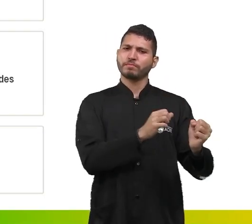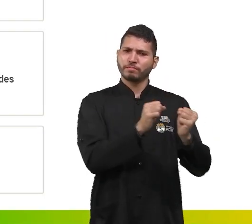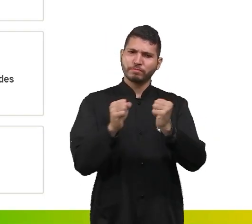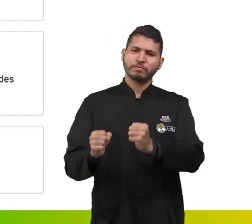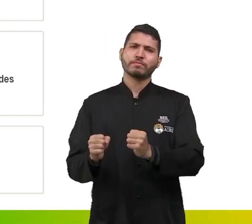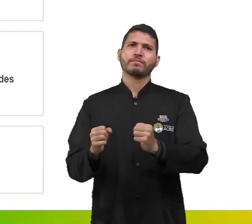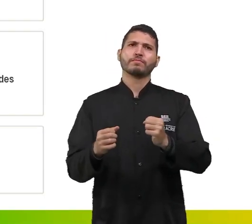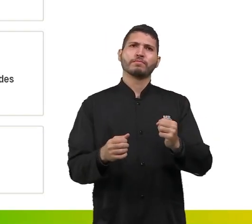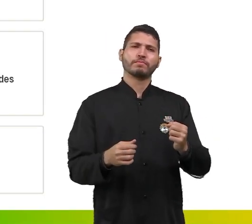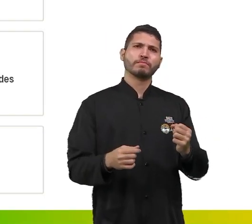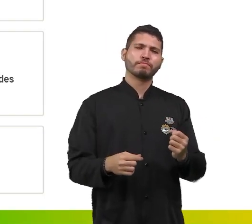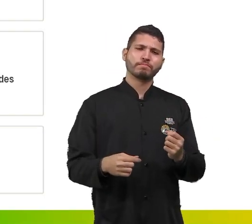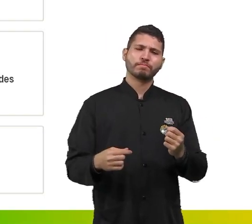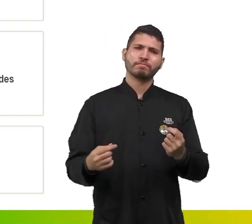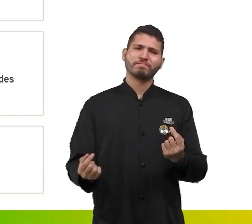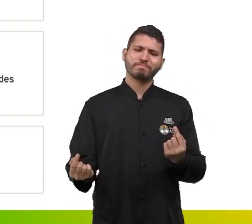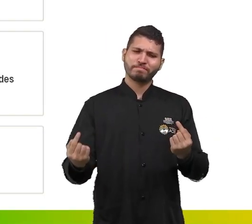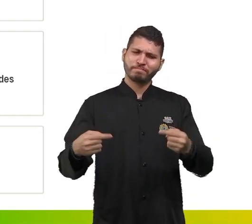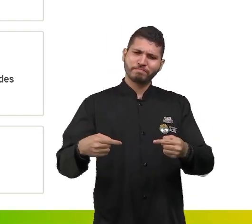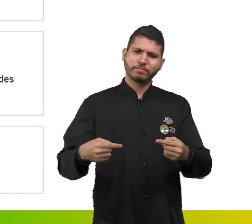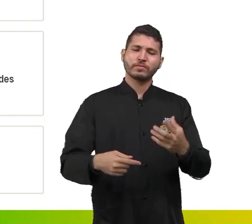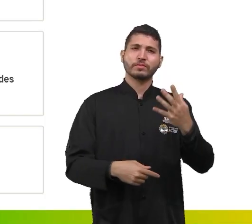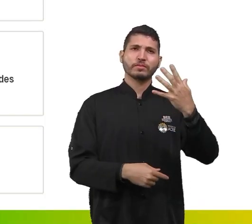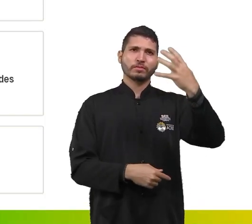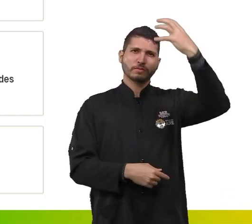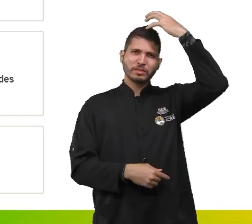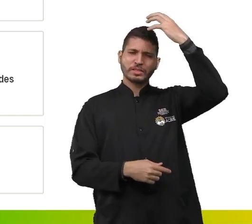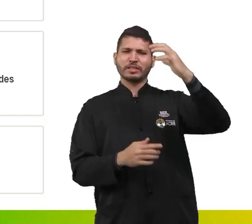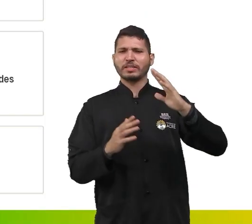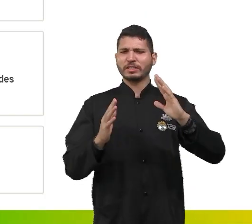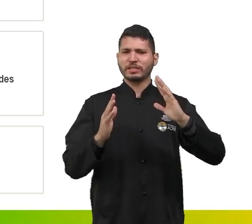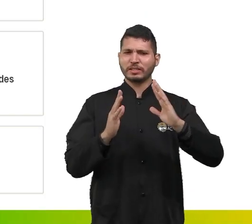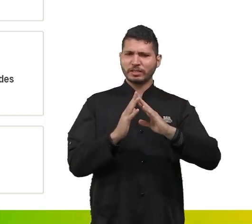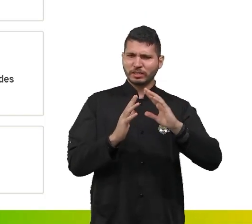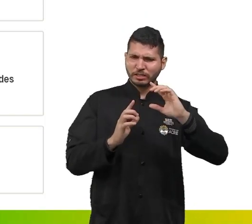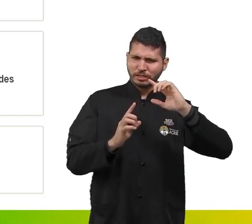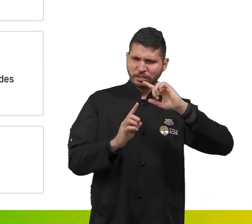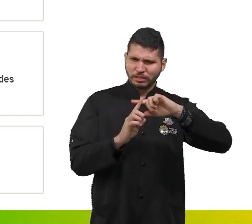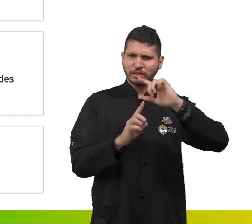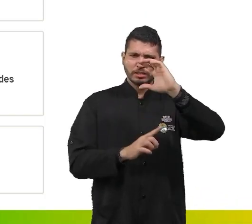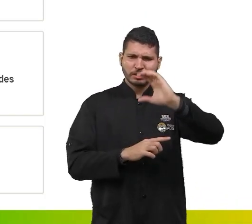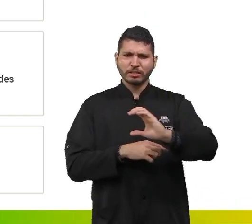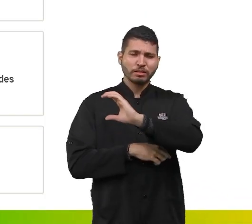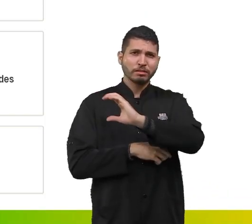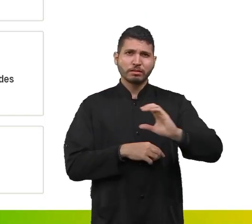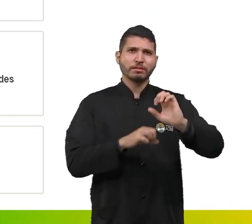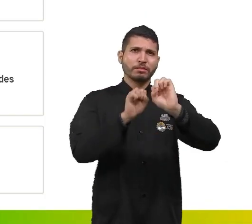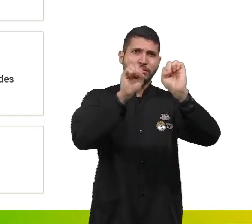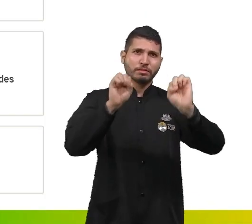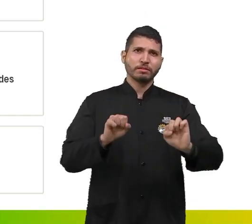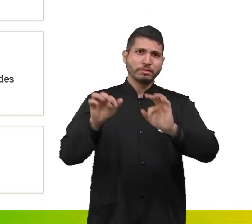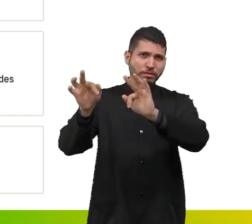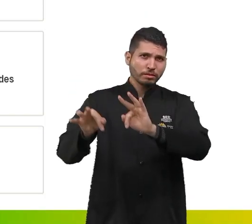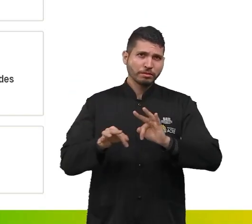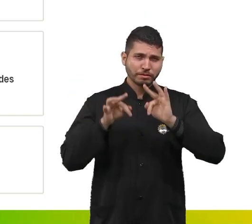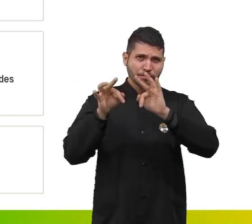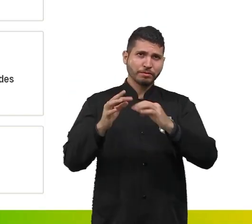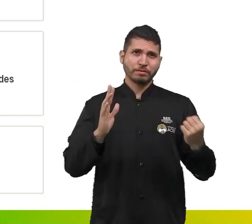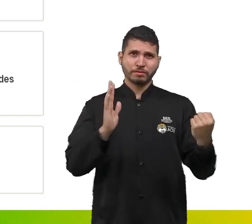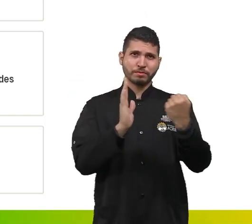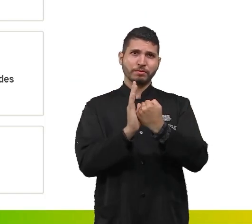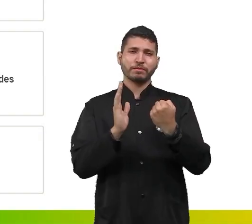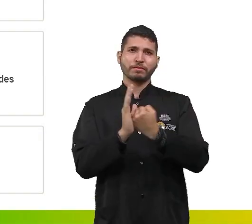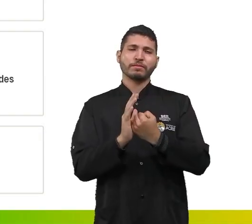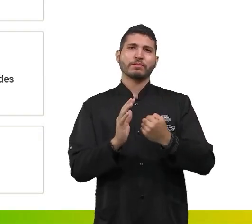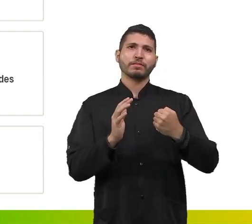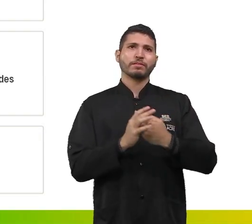disputas intensas entre reis, Igreja Católica e senhores feudais que marcaram o processo de centralização,